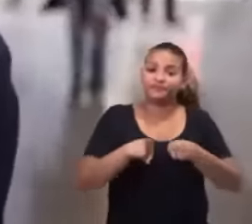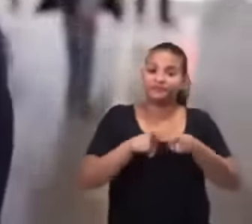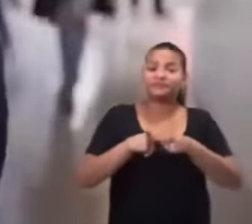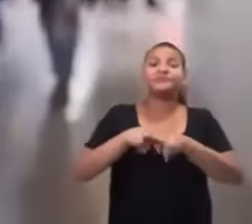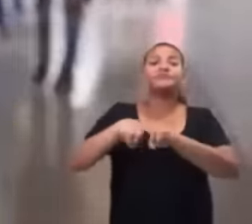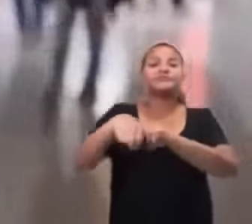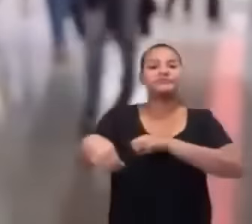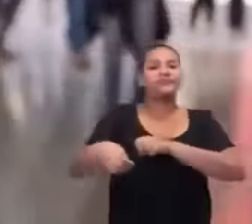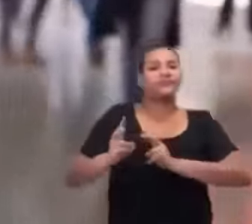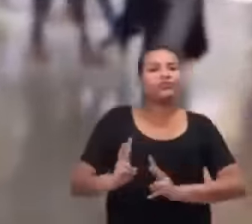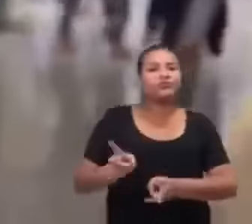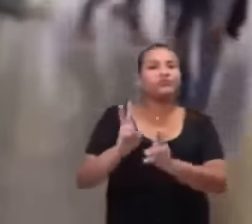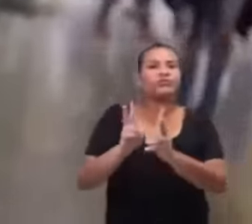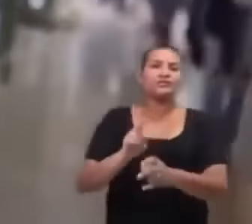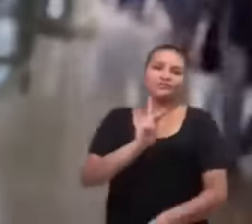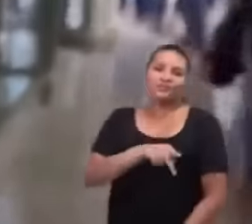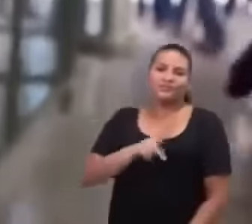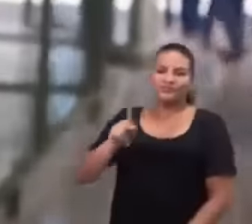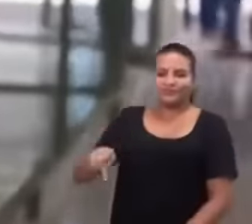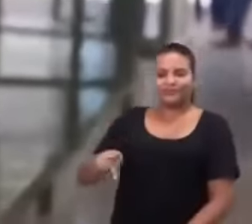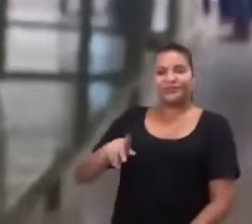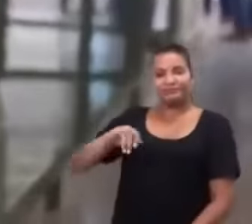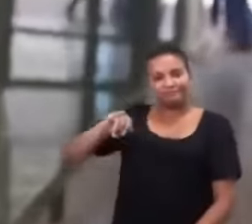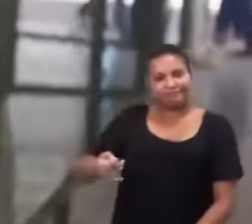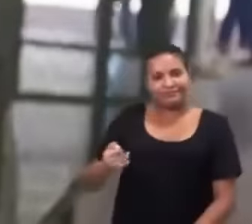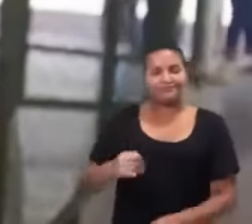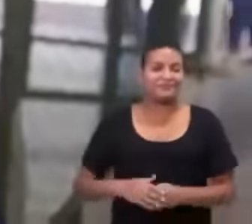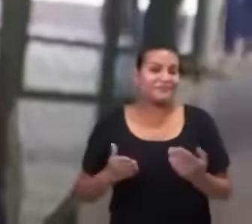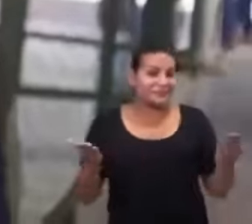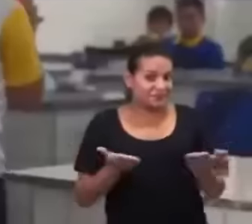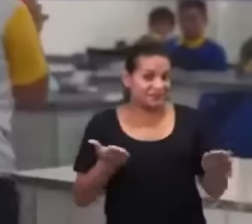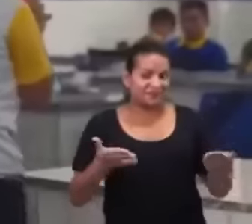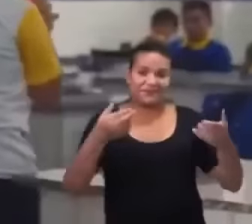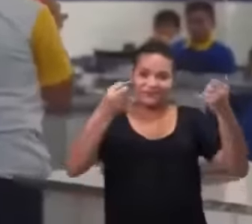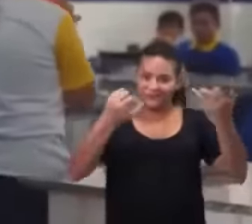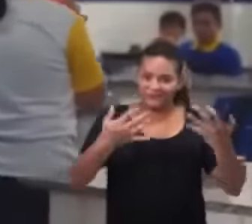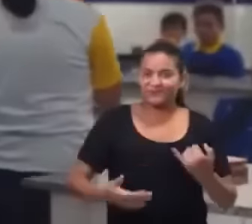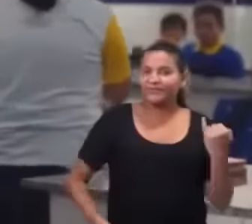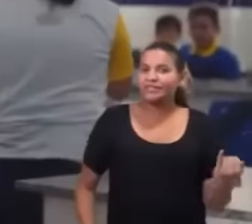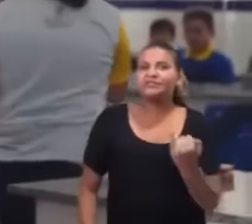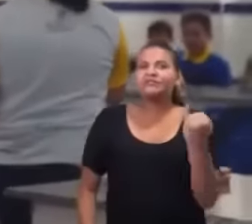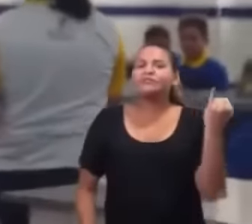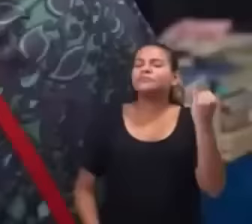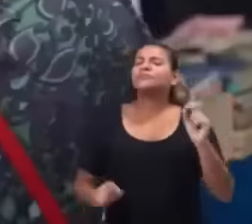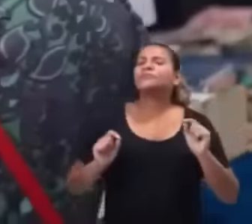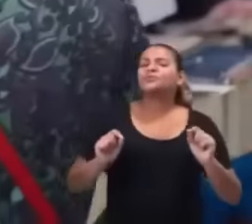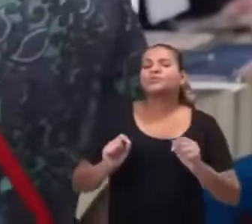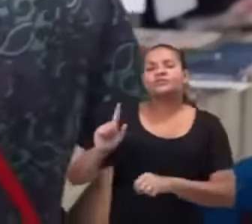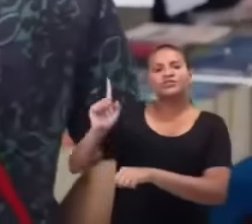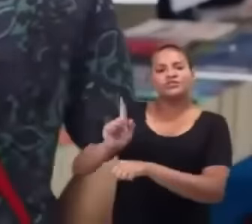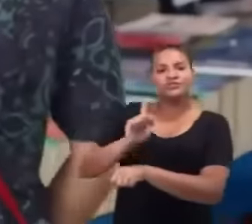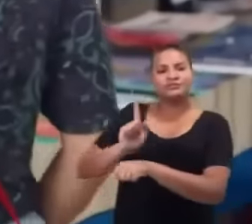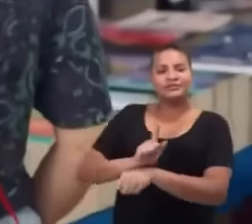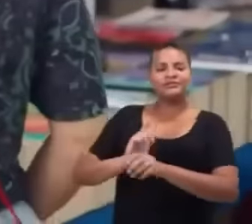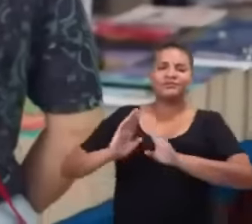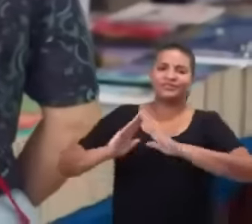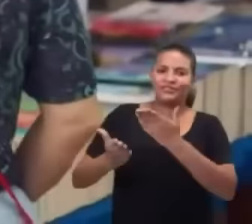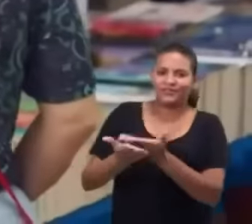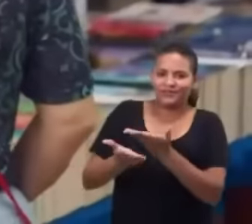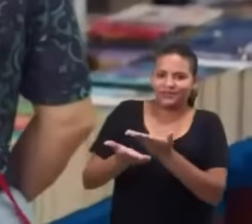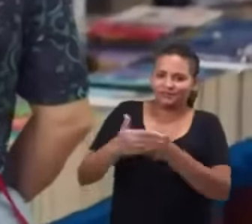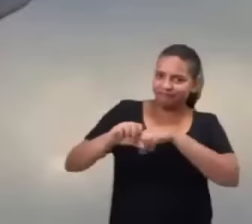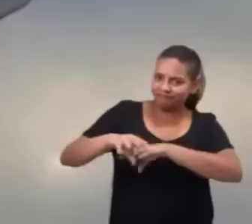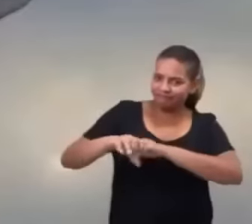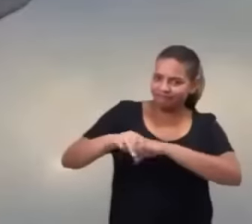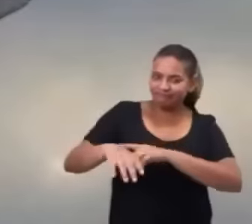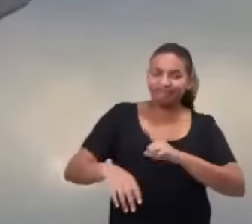professores. Hoje vamos falar sobre um elemento fundamental desse conjunto de ações, a gestão escolar. Temos aqui uma experiência que